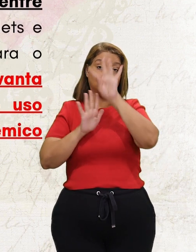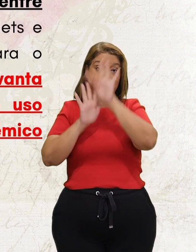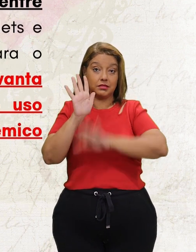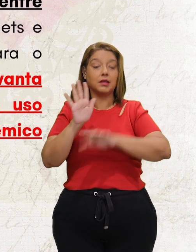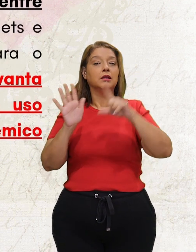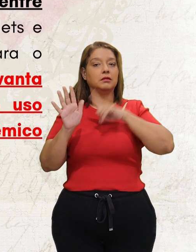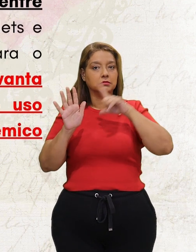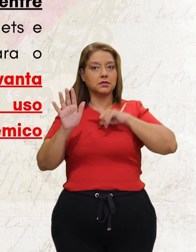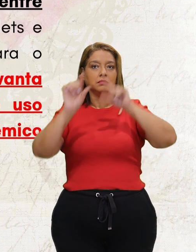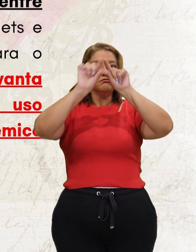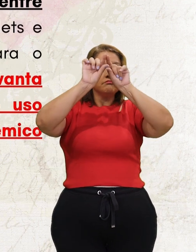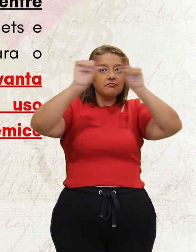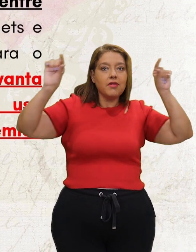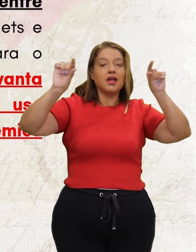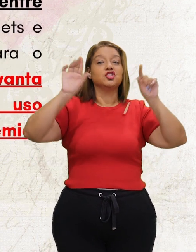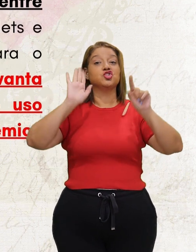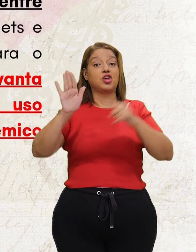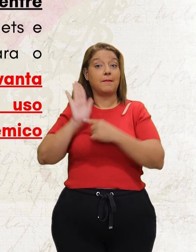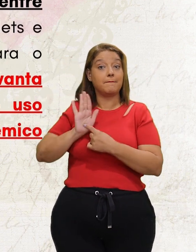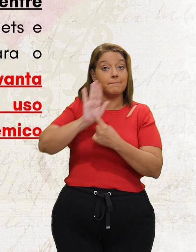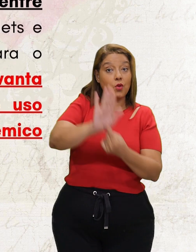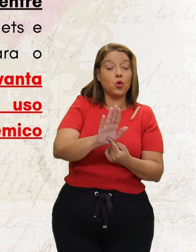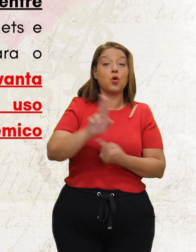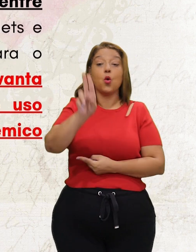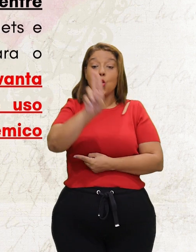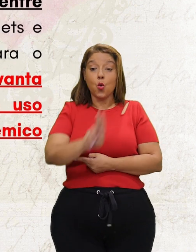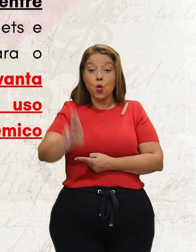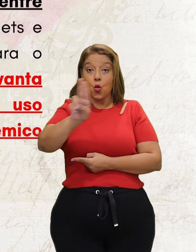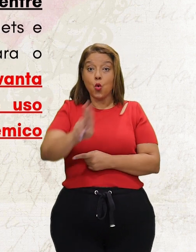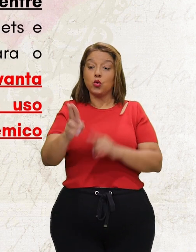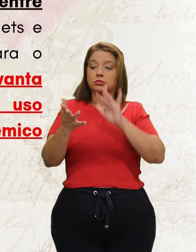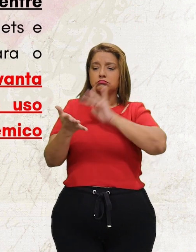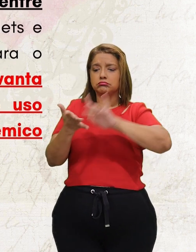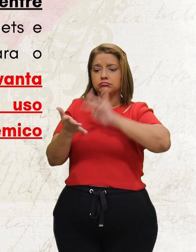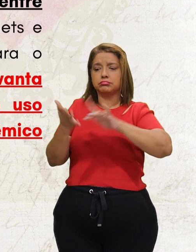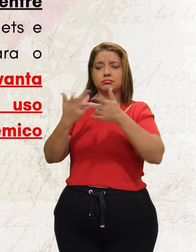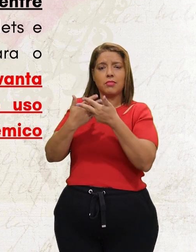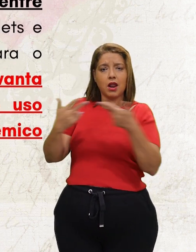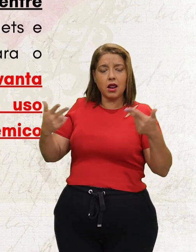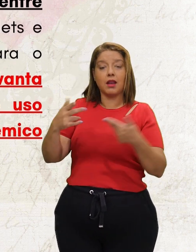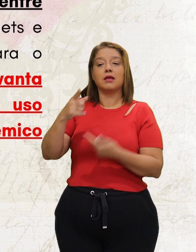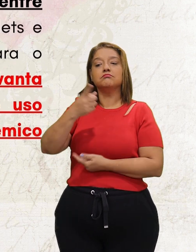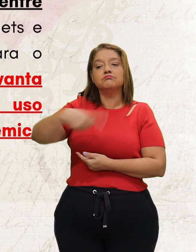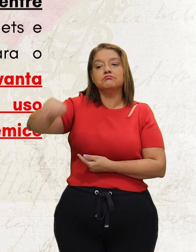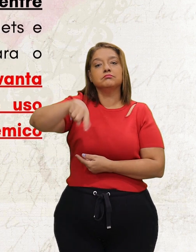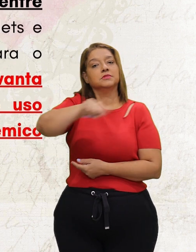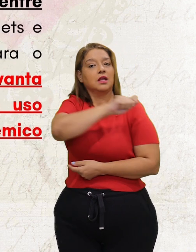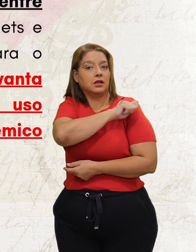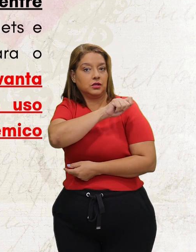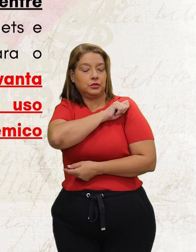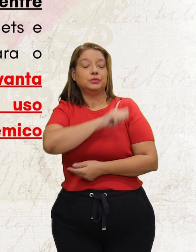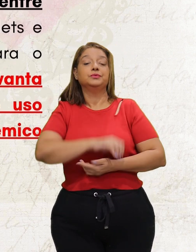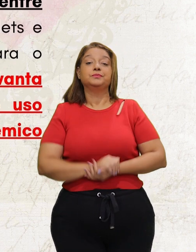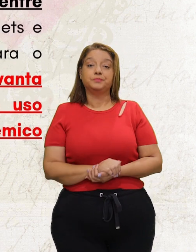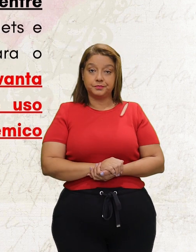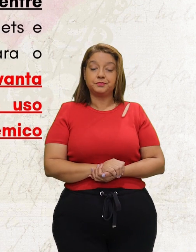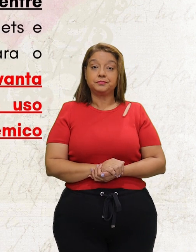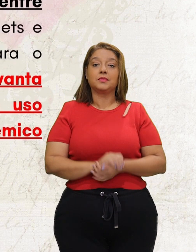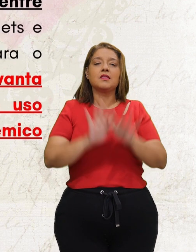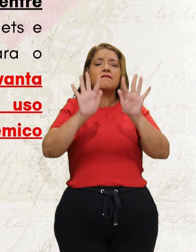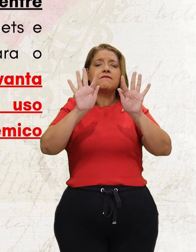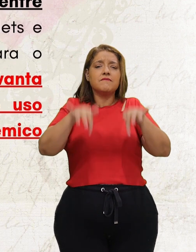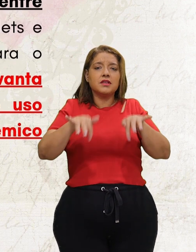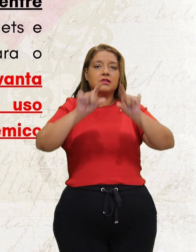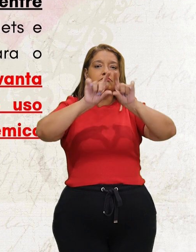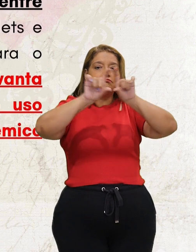primeira frase dele: o uso de dispositivos eletrônicos entre estudantes. E no final do parágrafo, há